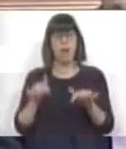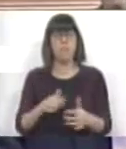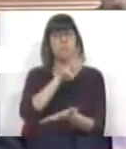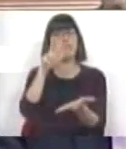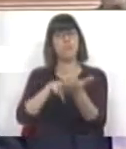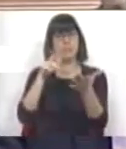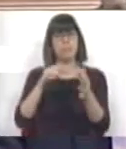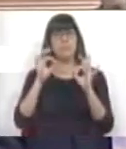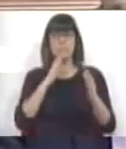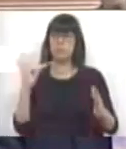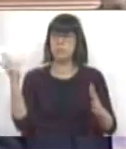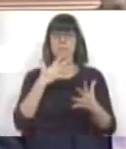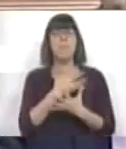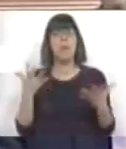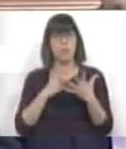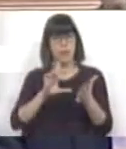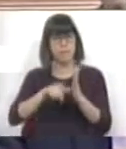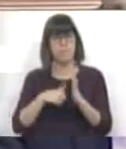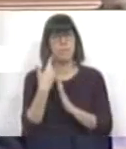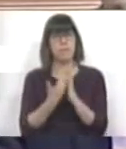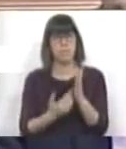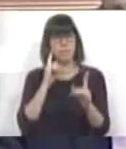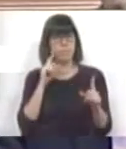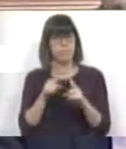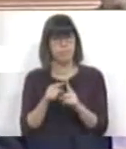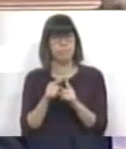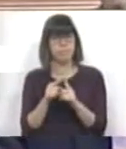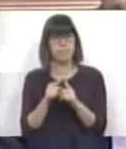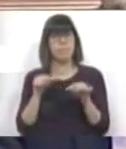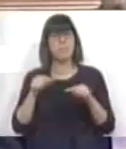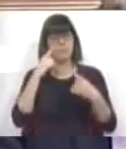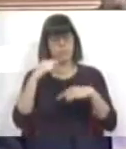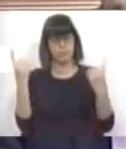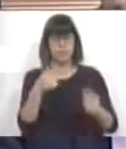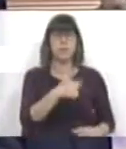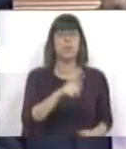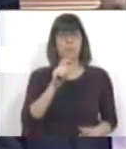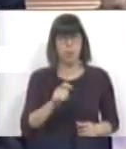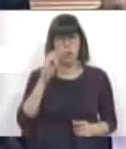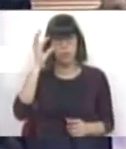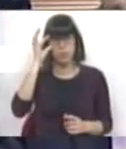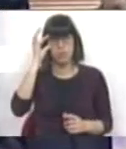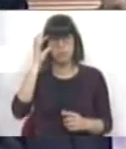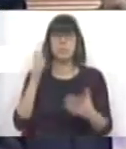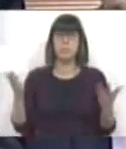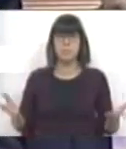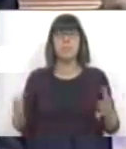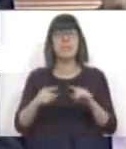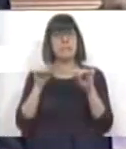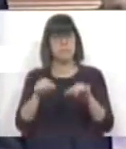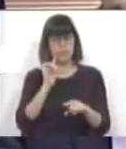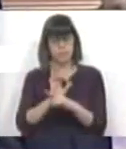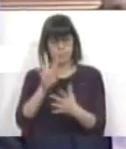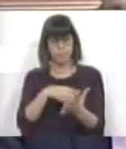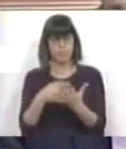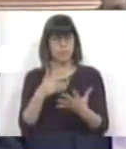ao aprovar com ampla maioria um projeto de resolução nesse sentido, aqui trazido pelo Bloco de Esquerda. É, portanto, sobre